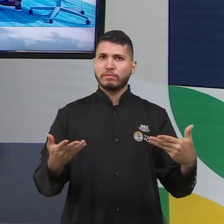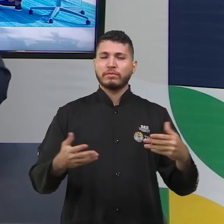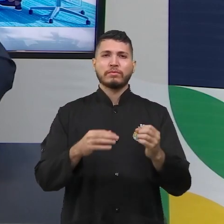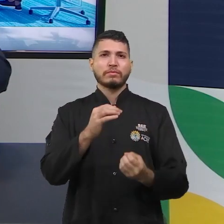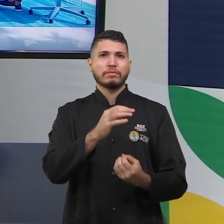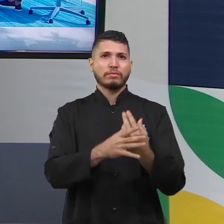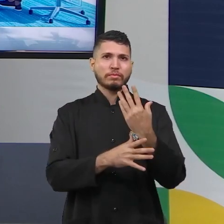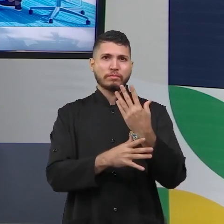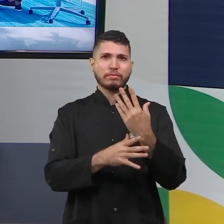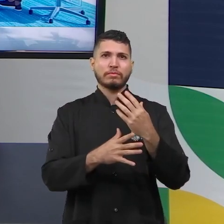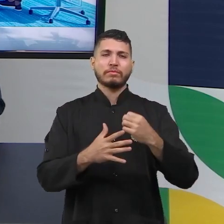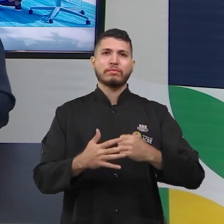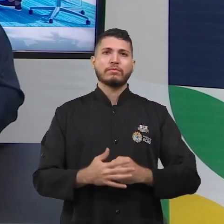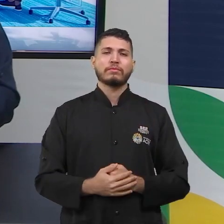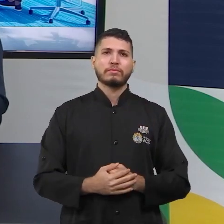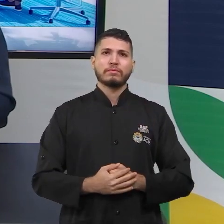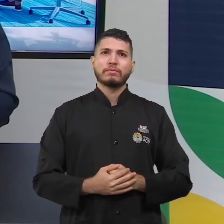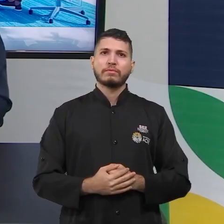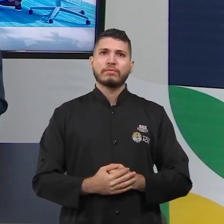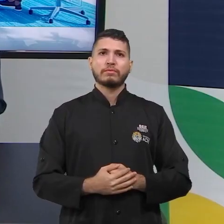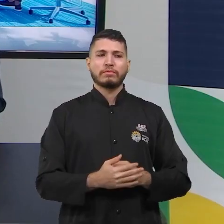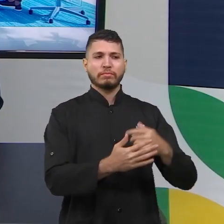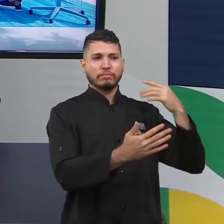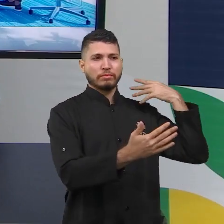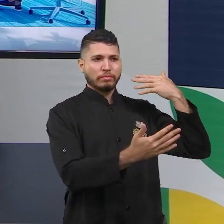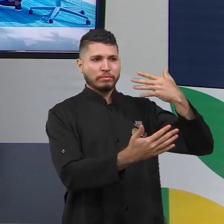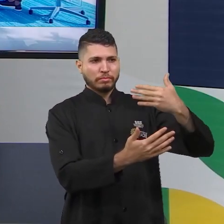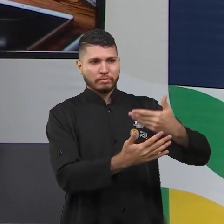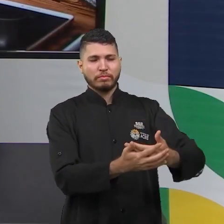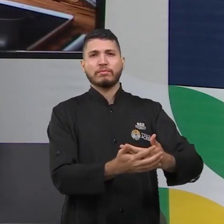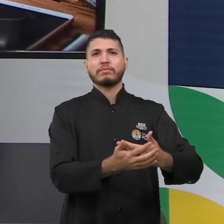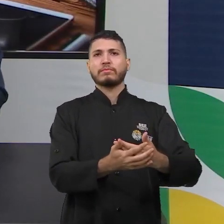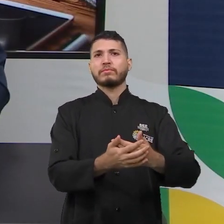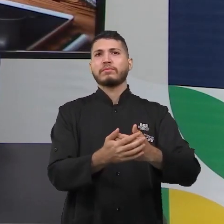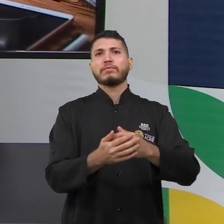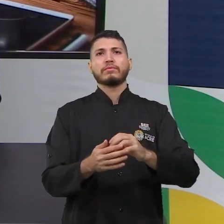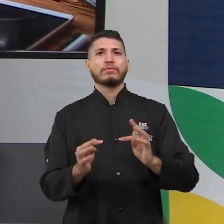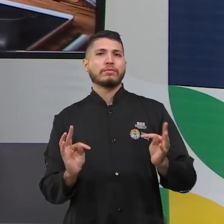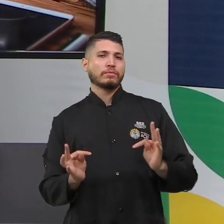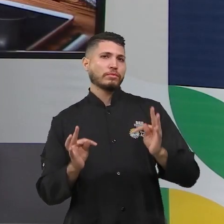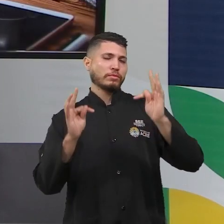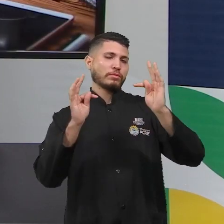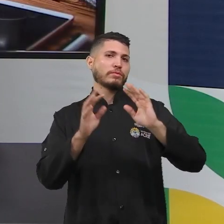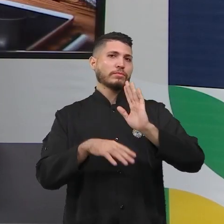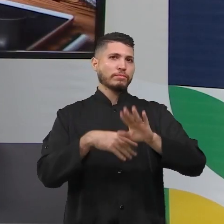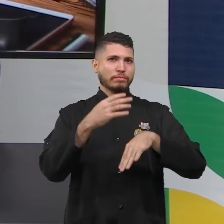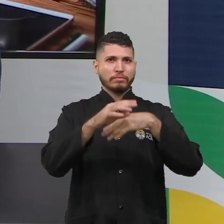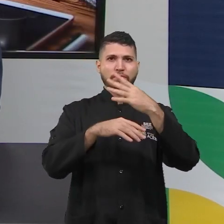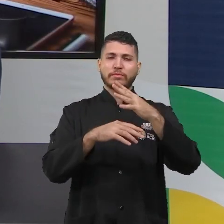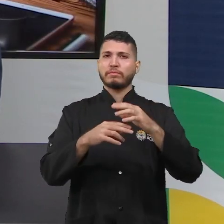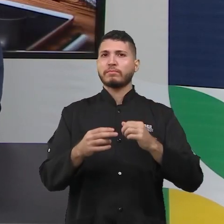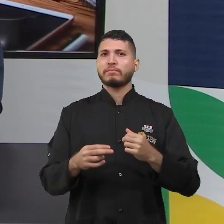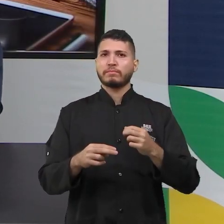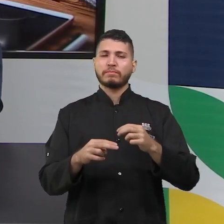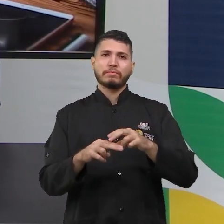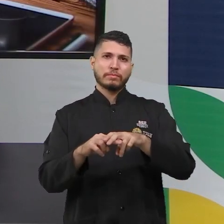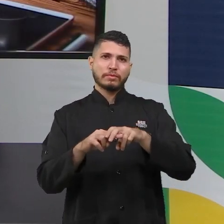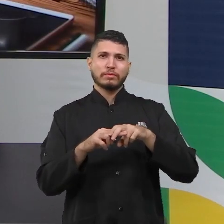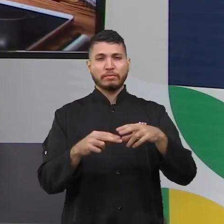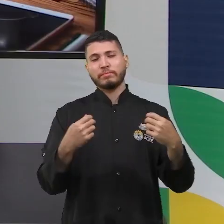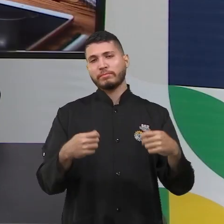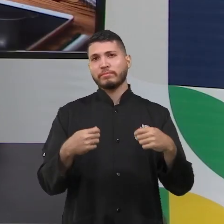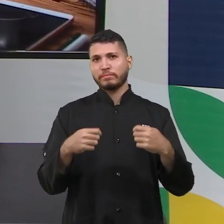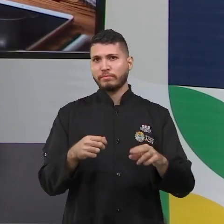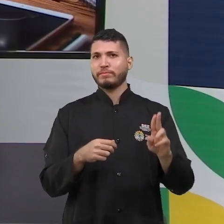aliás, que vêm surgindo aí ao longo do tempo. Bom, agora eu quero chamar vocês aqui para